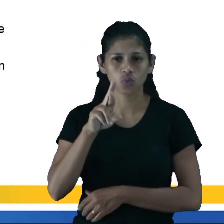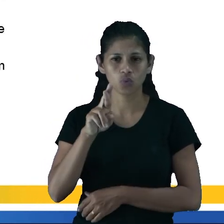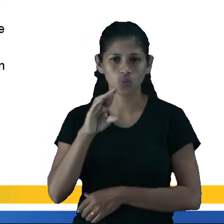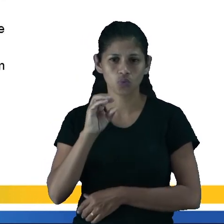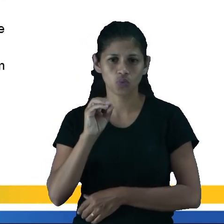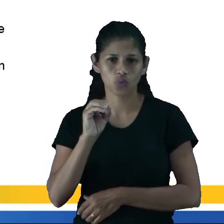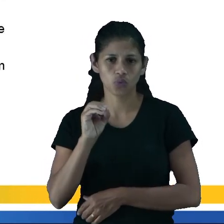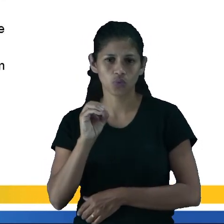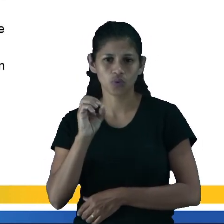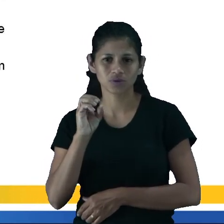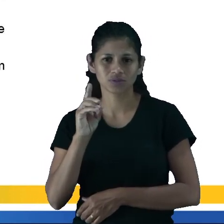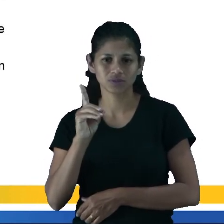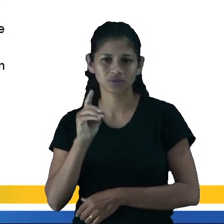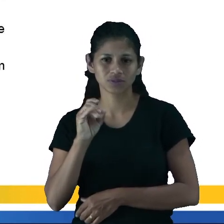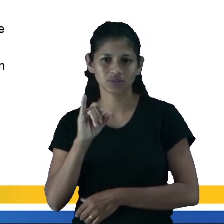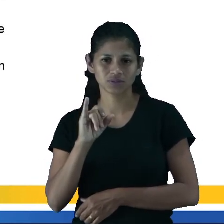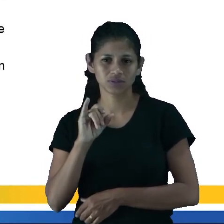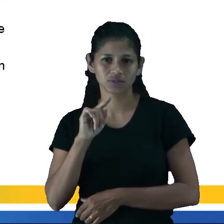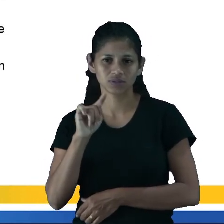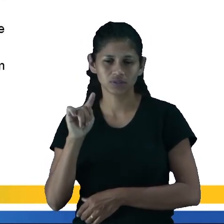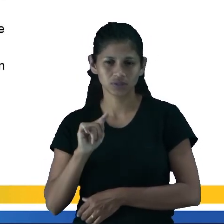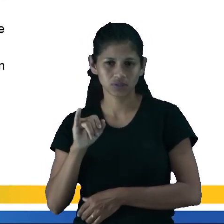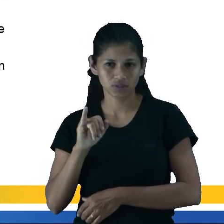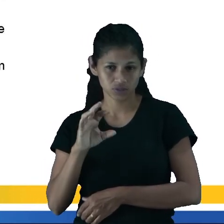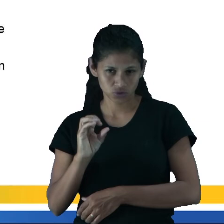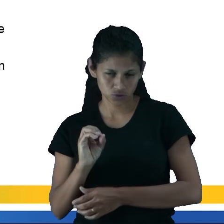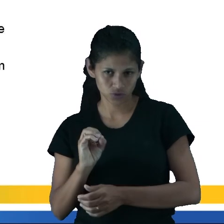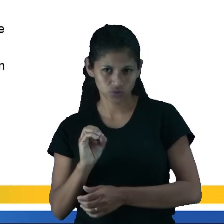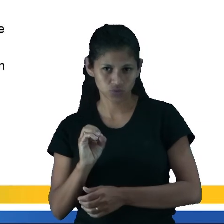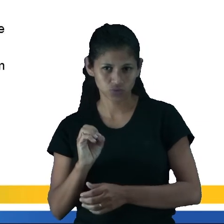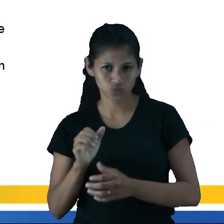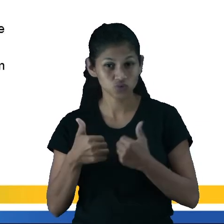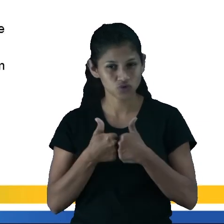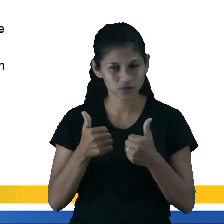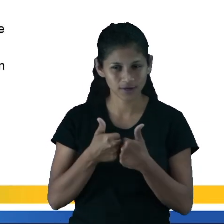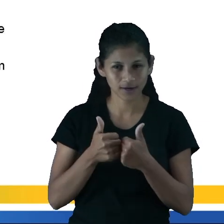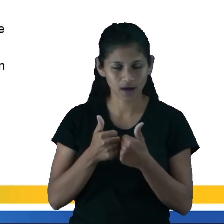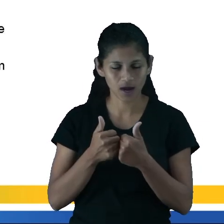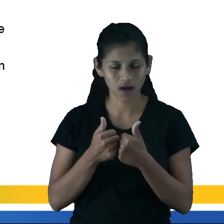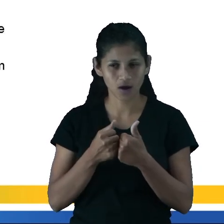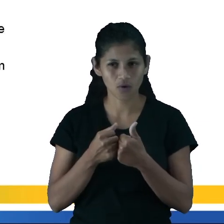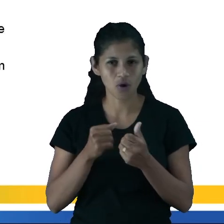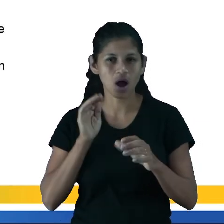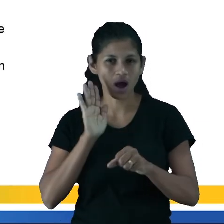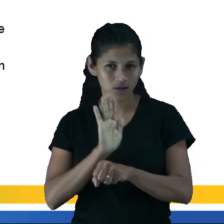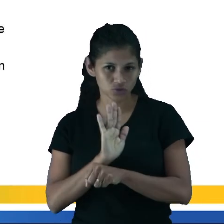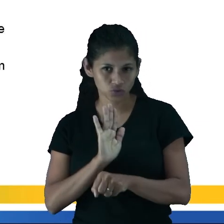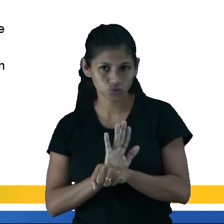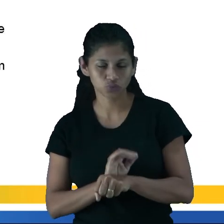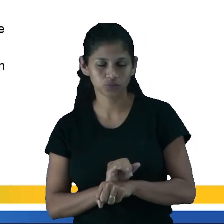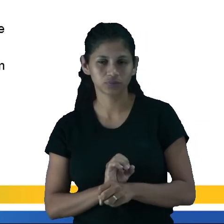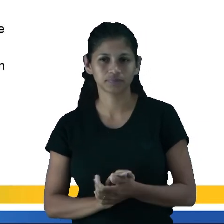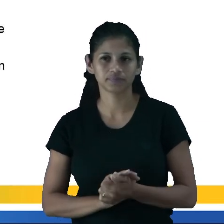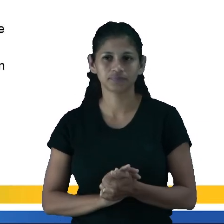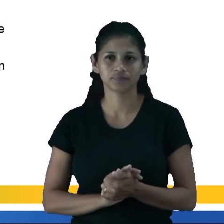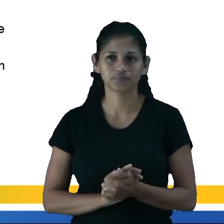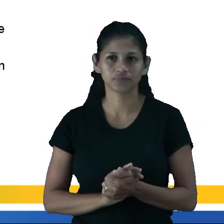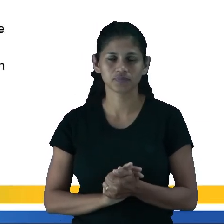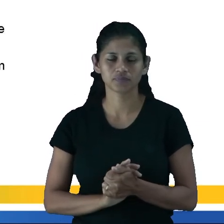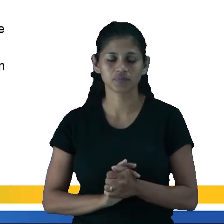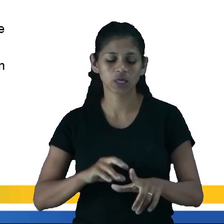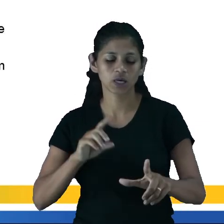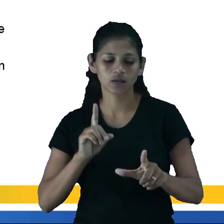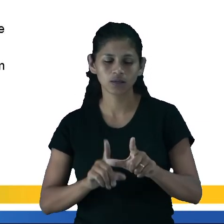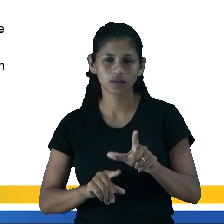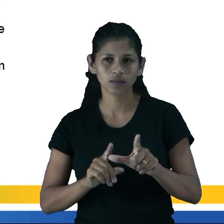do trânsito dessas cidades. Vamos ver se você marcou a alternativa correta. Então, se você marcou